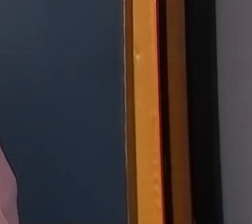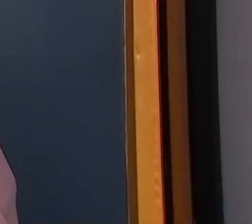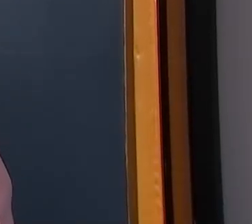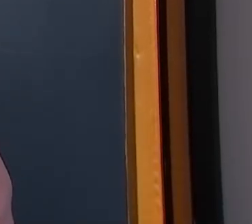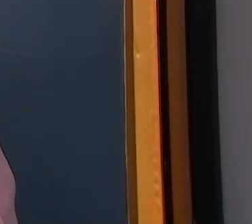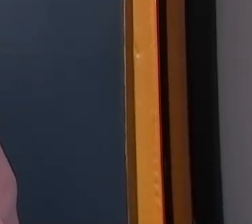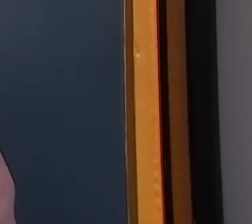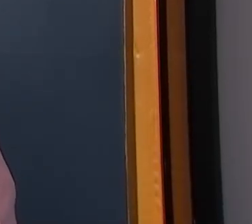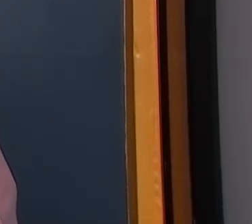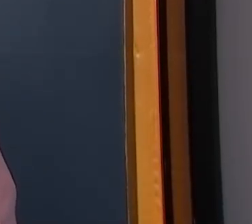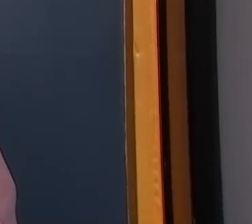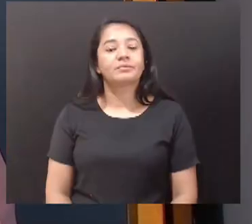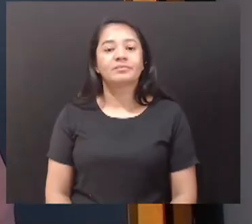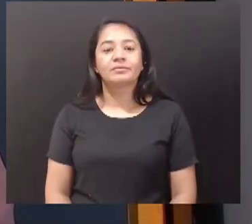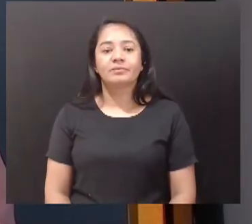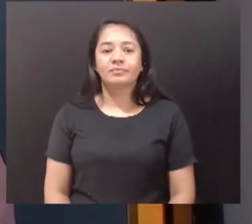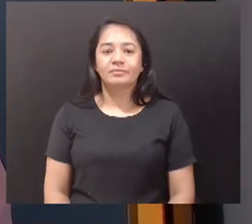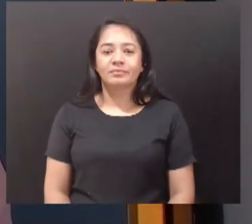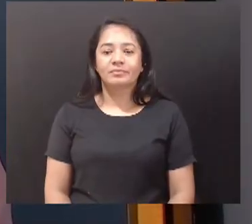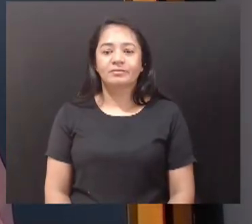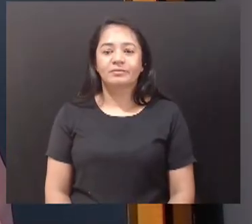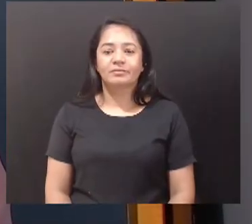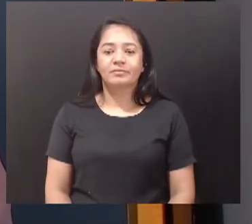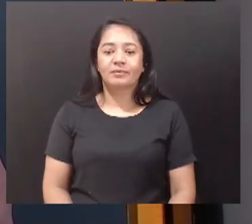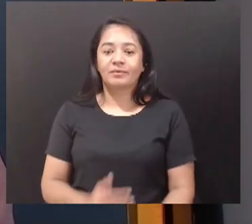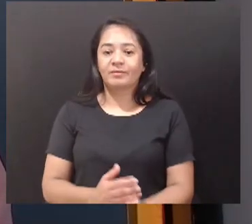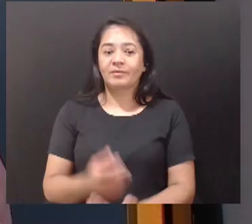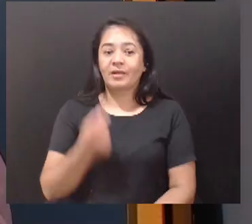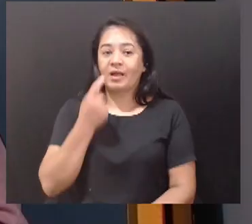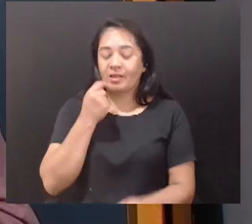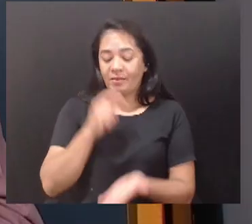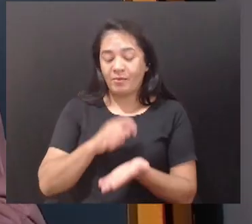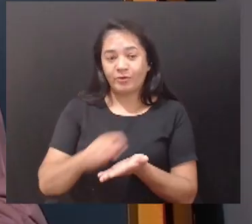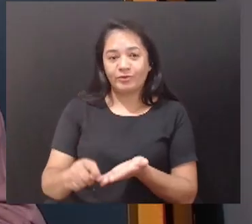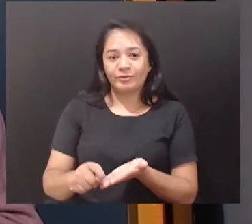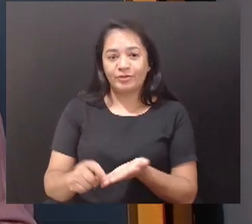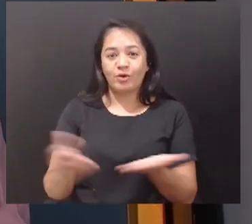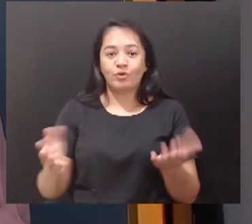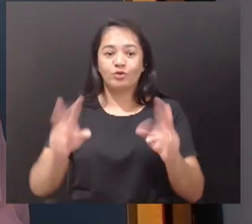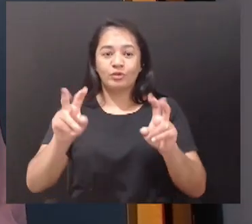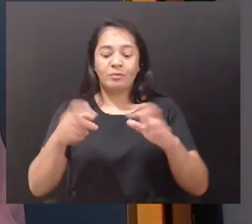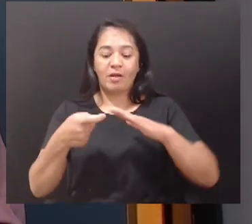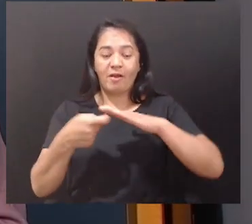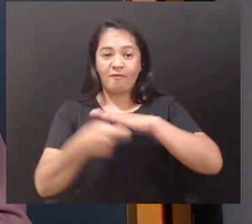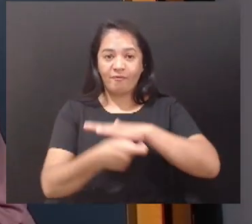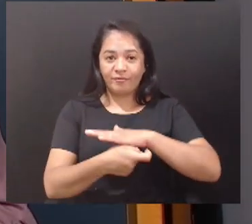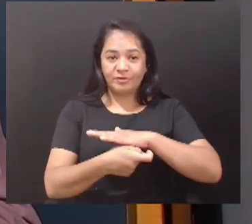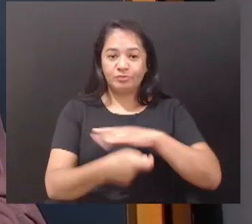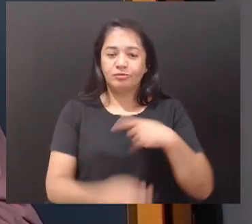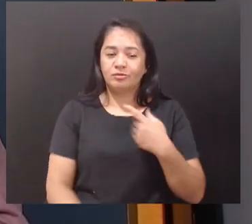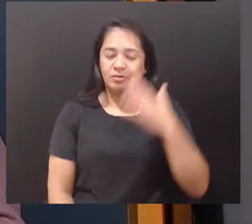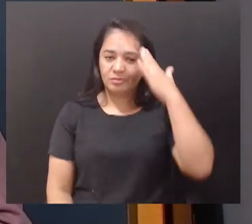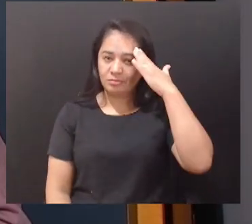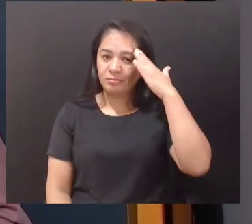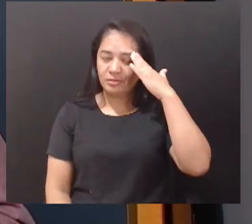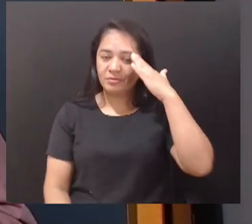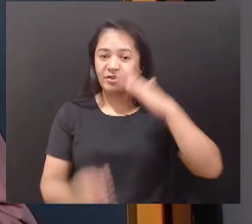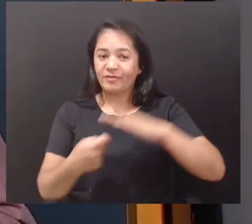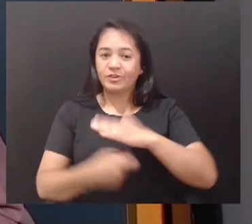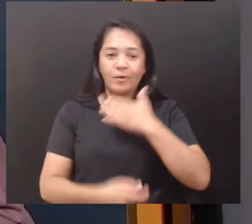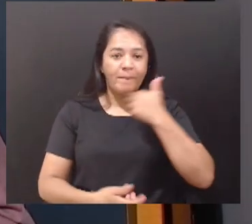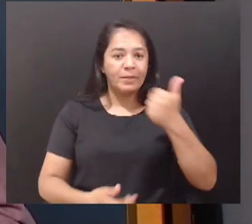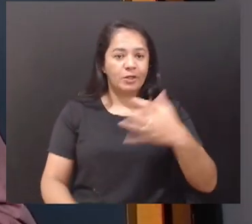Tá no ar mais um Na Ponta do Lápis e hoje nosso tema é sobre investimento. A gente sabe que investir é a melhor maneira de manter o